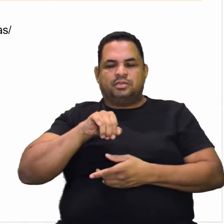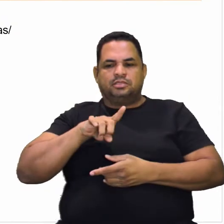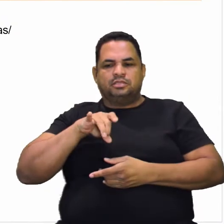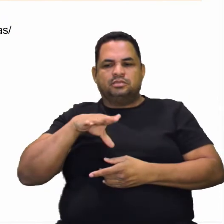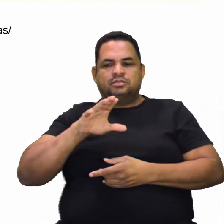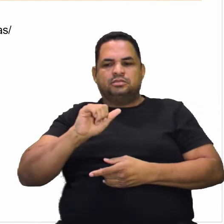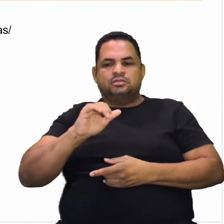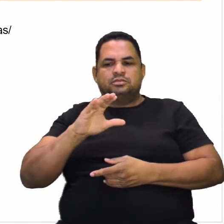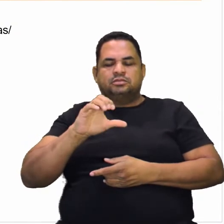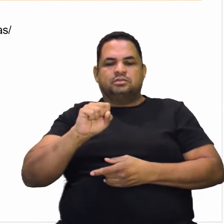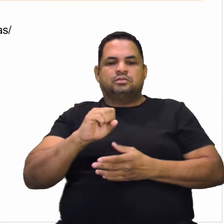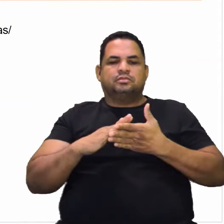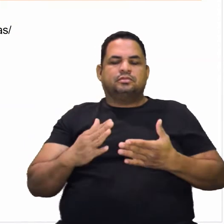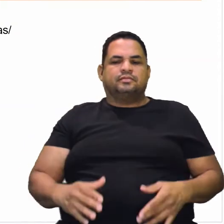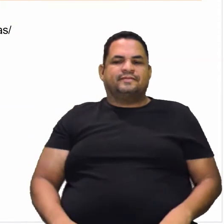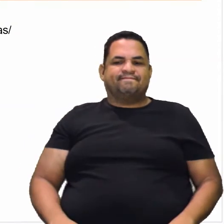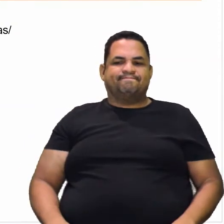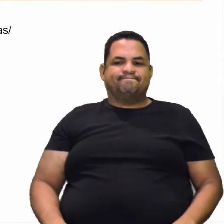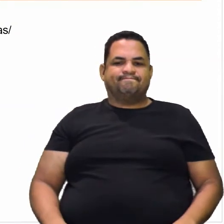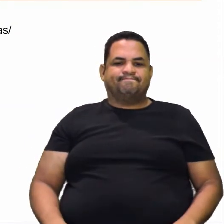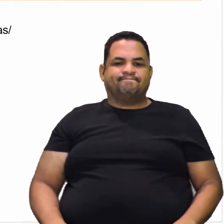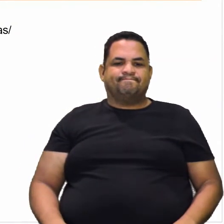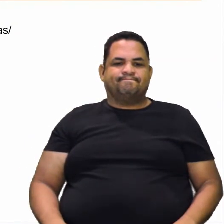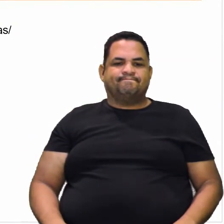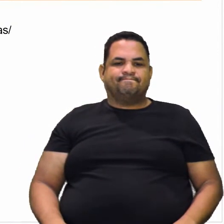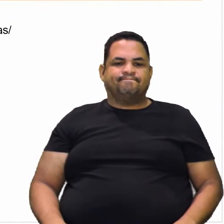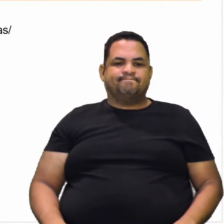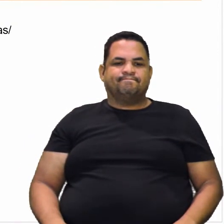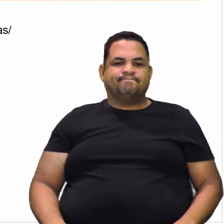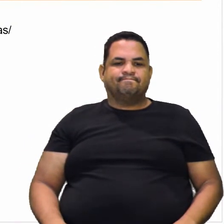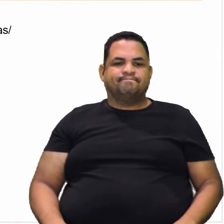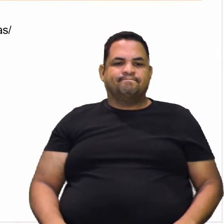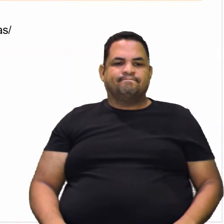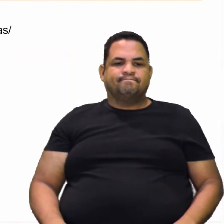médicas. As guerras médicas.